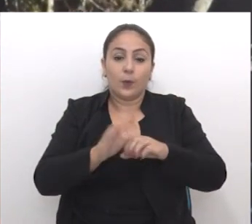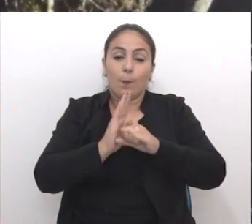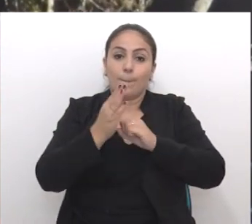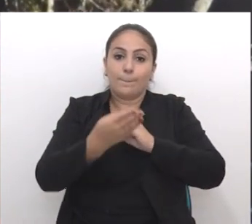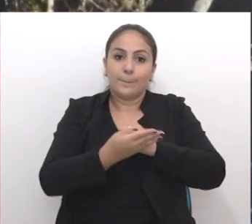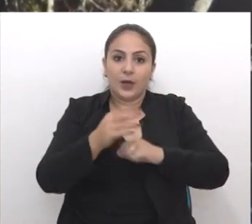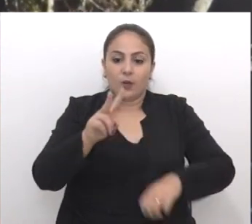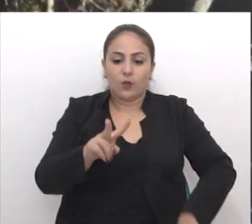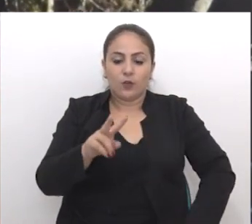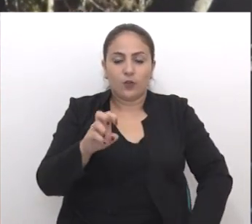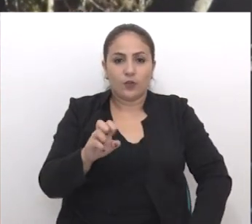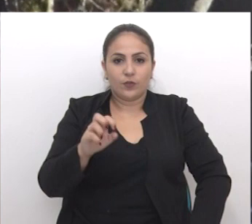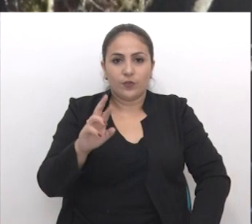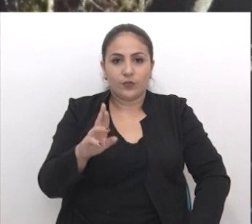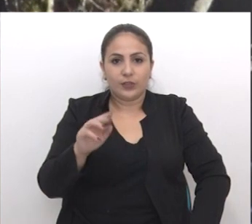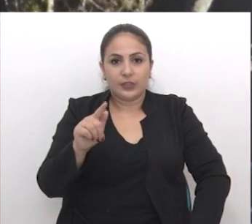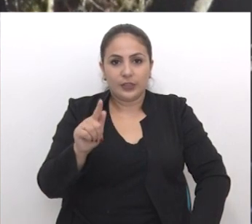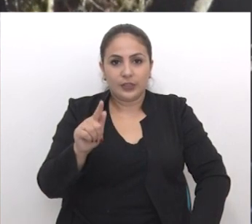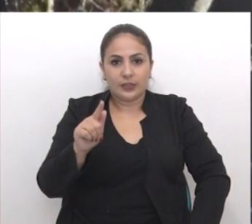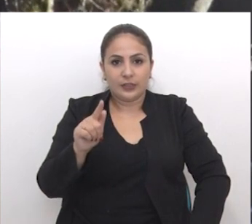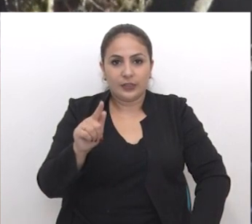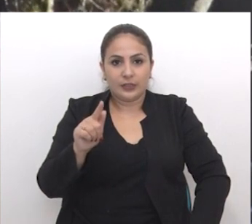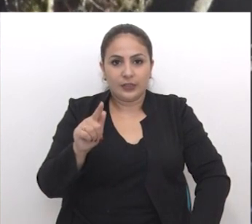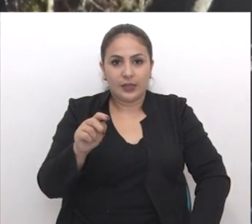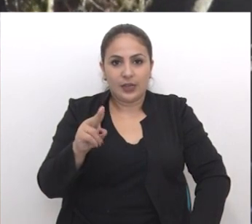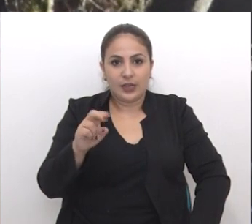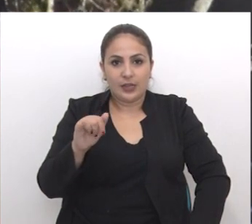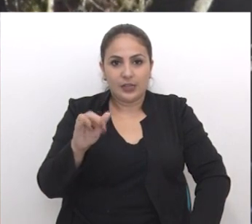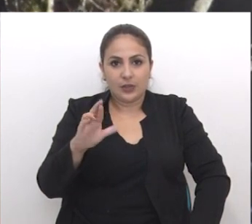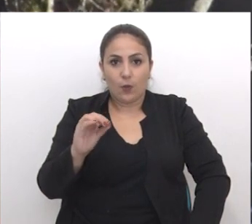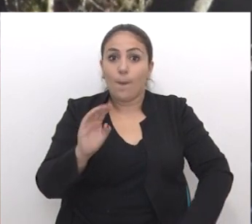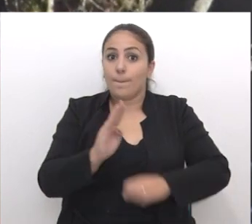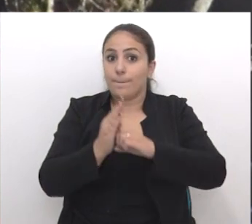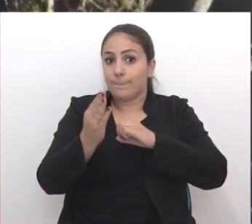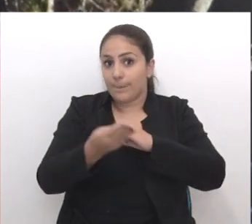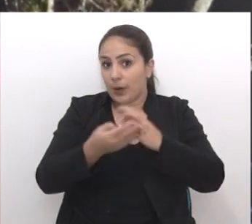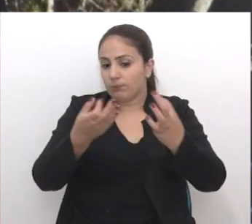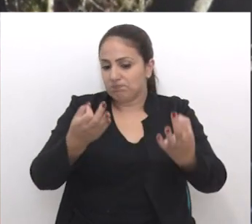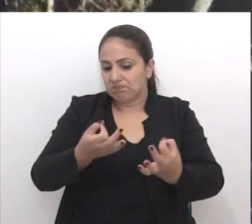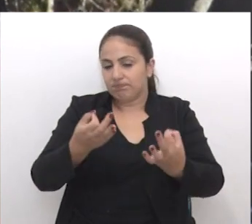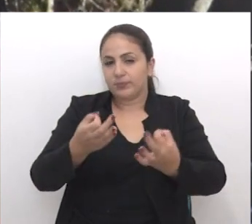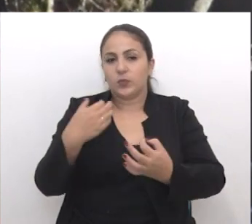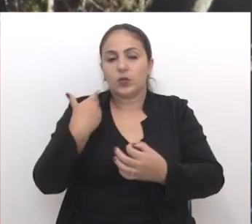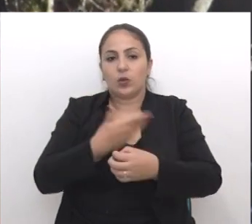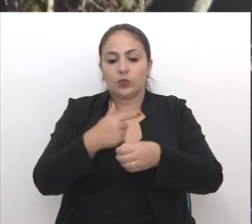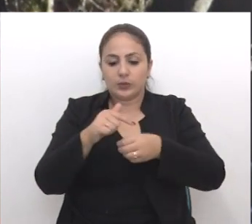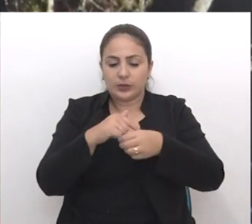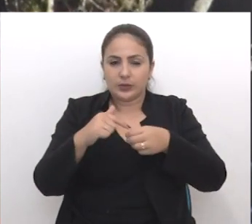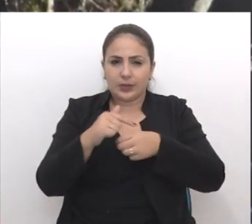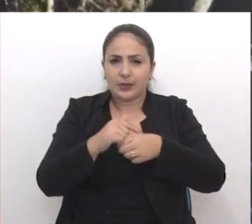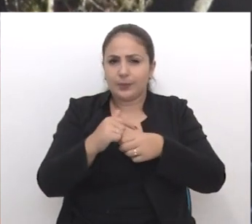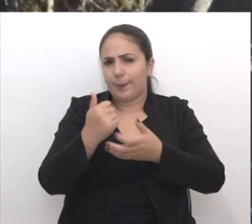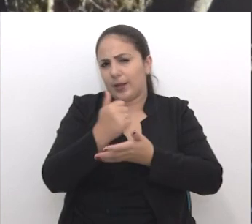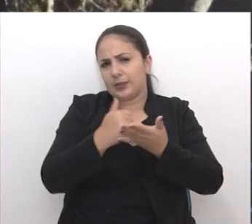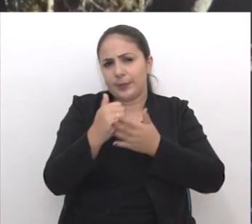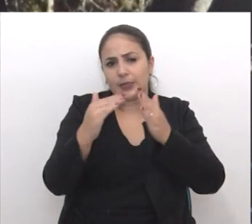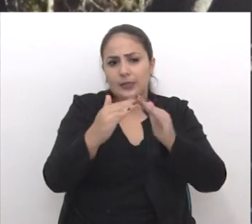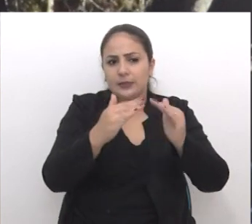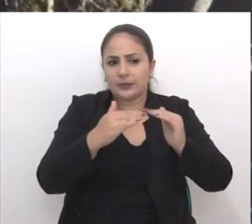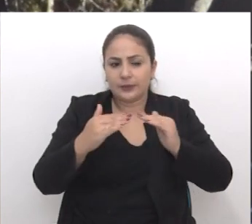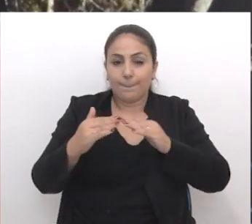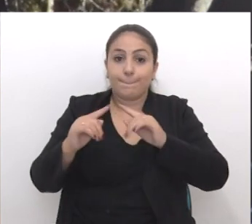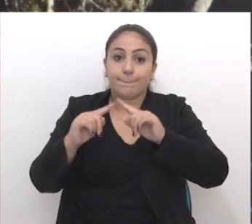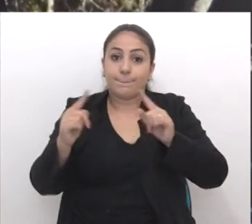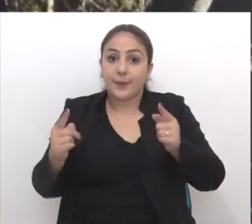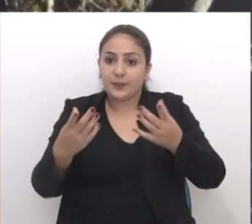bairro Vergueiro, que a gente sabe que é um bairro nobre aqui da nossa cidade, que é um bairro basicamente residencial,